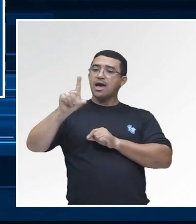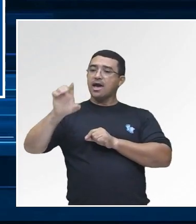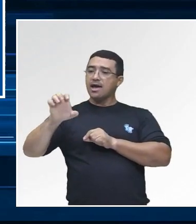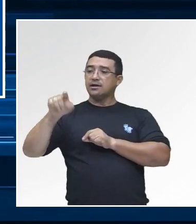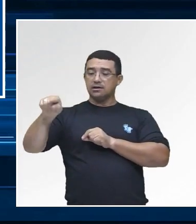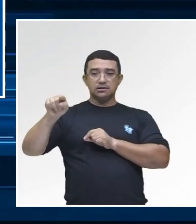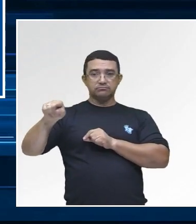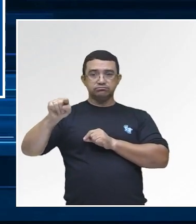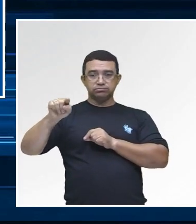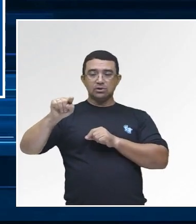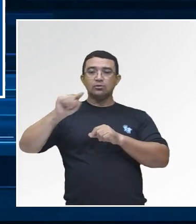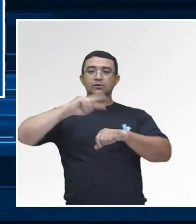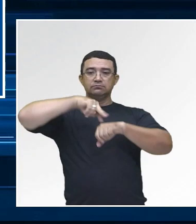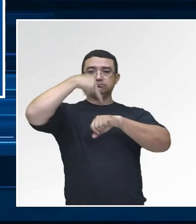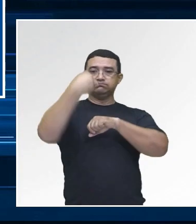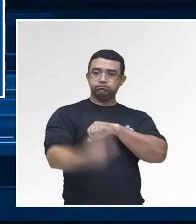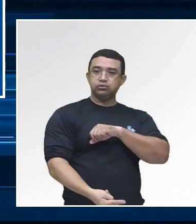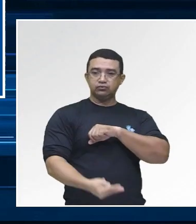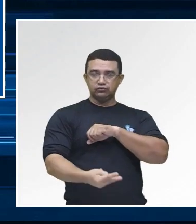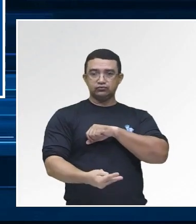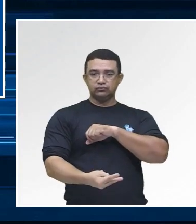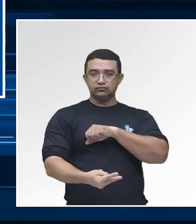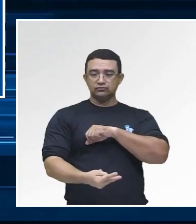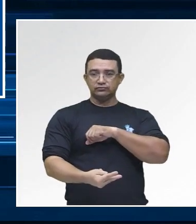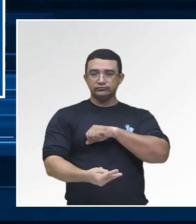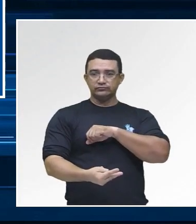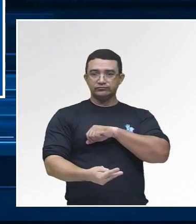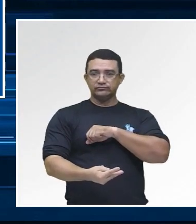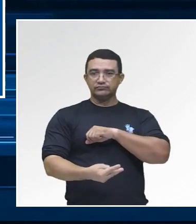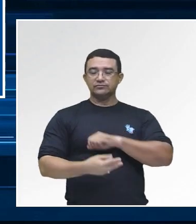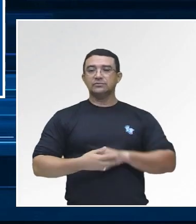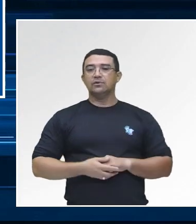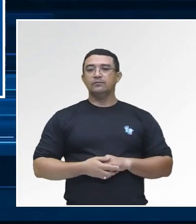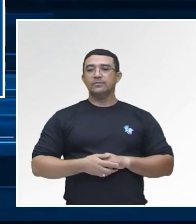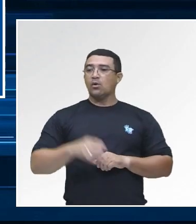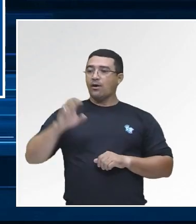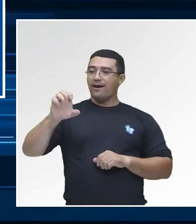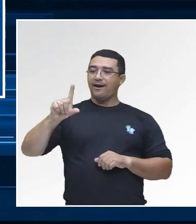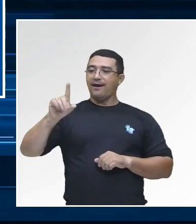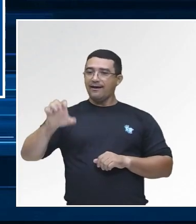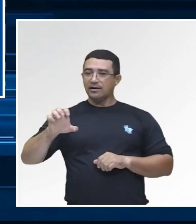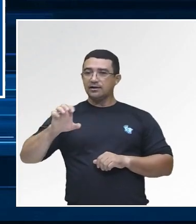em jornais. Ele pegou